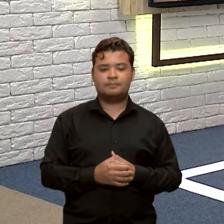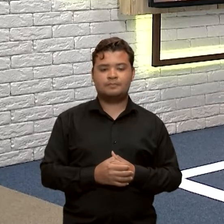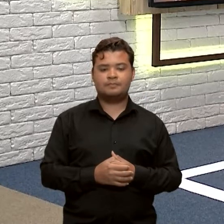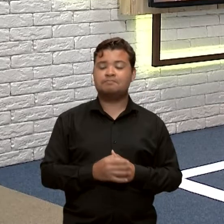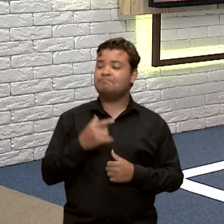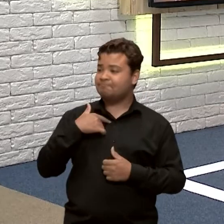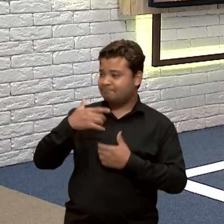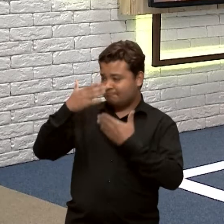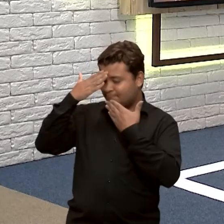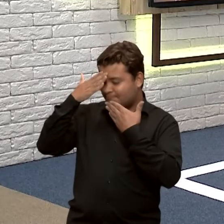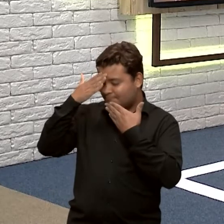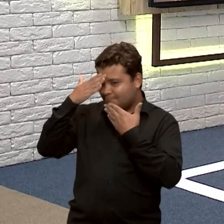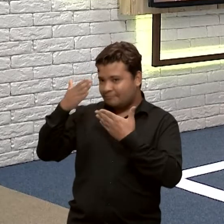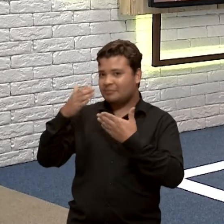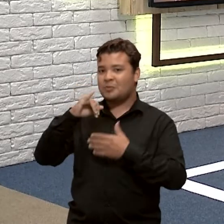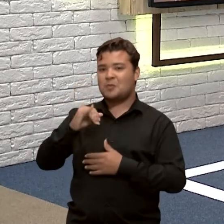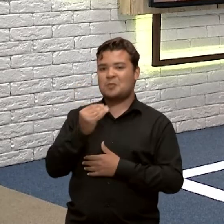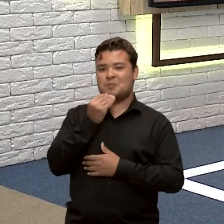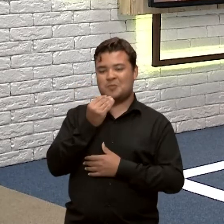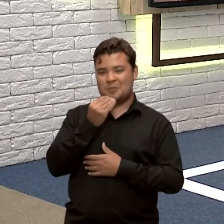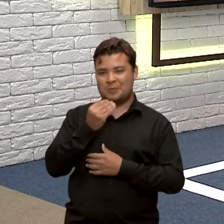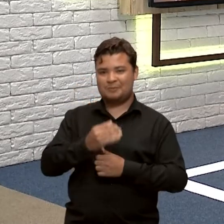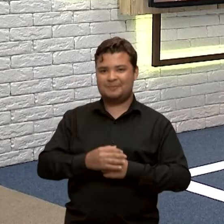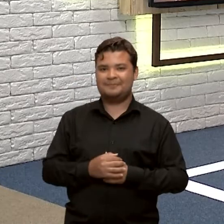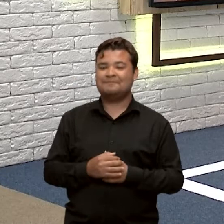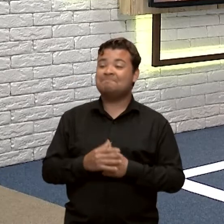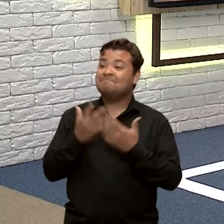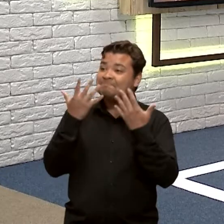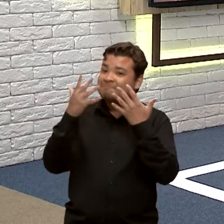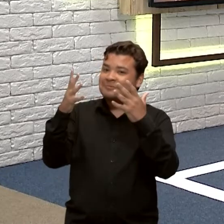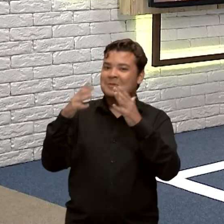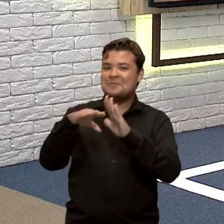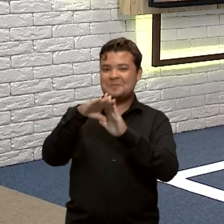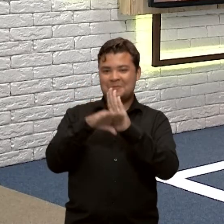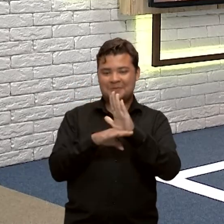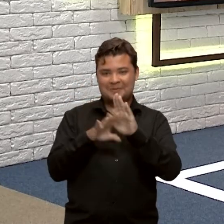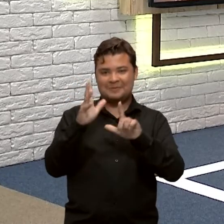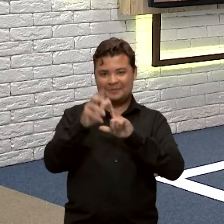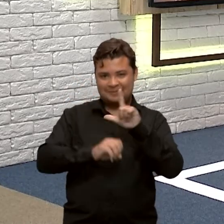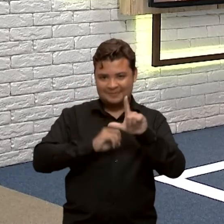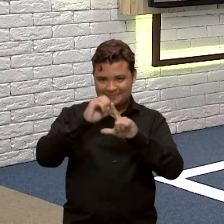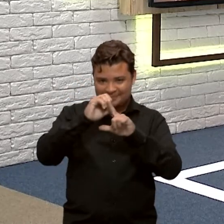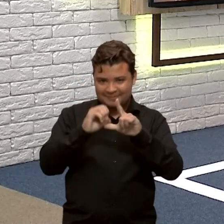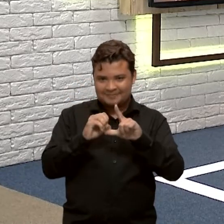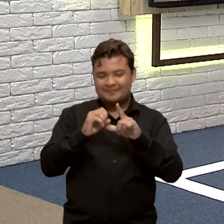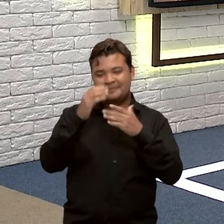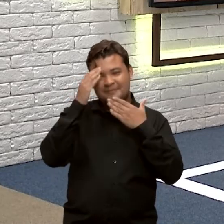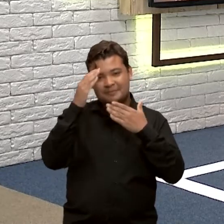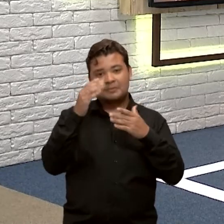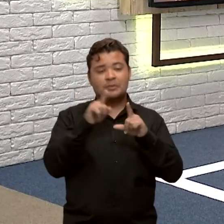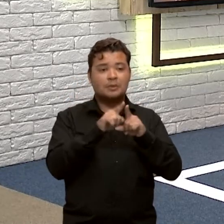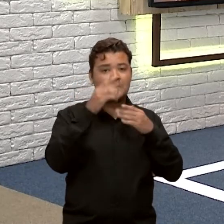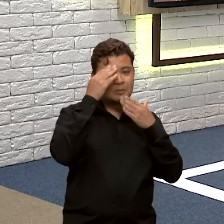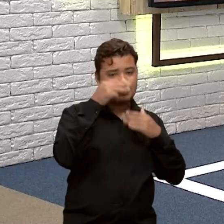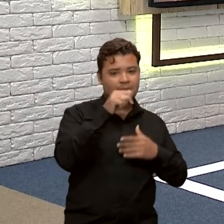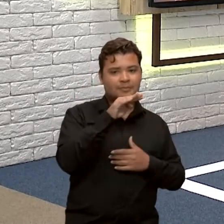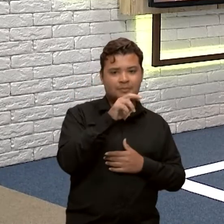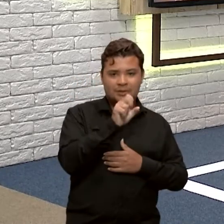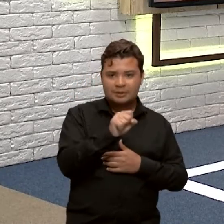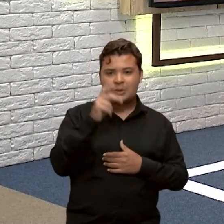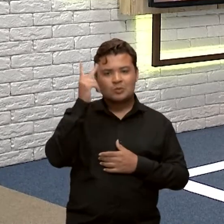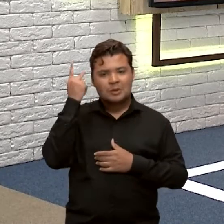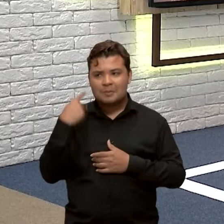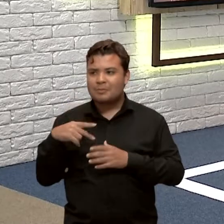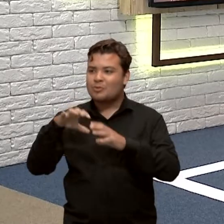Eu que lhe agradeço pela oportunidade. Parabéns pelo programa. Muito obrigado. Obrigado, Matheus. Obrigado, Camila. Obrigado a toda a